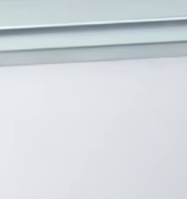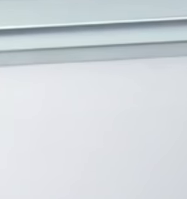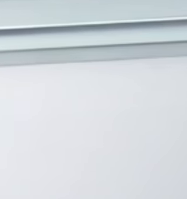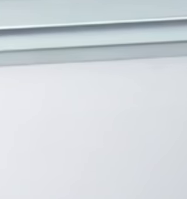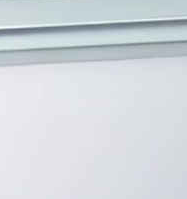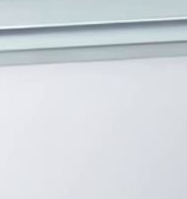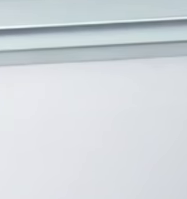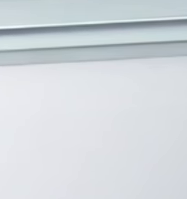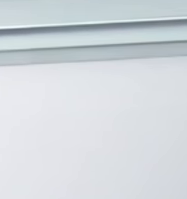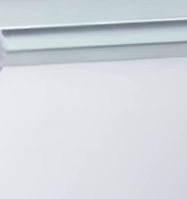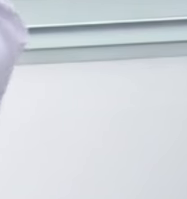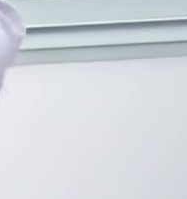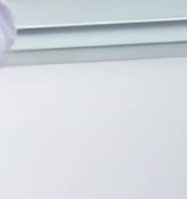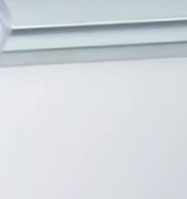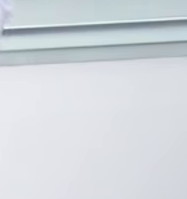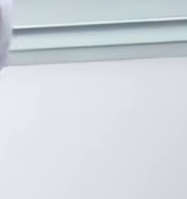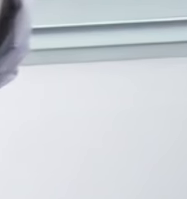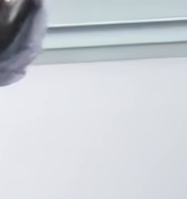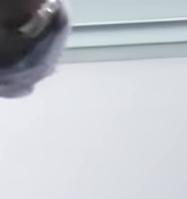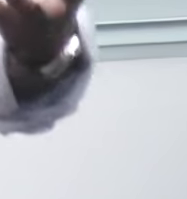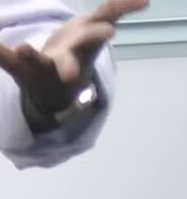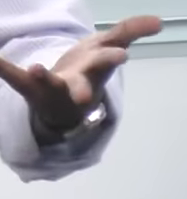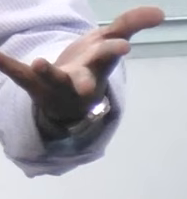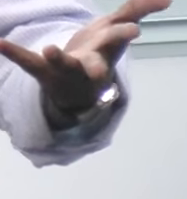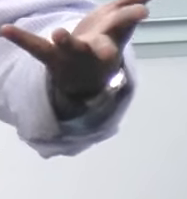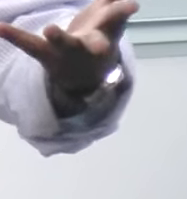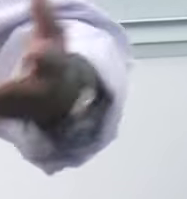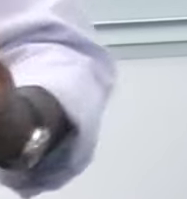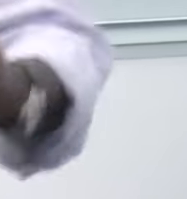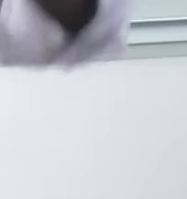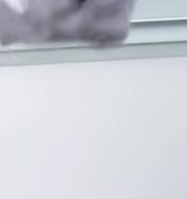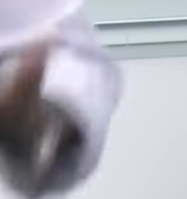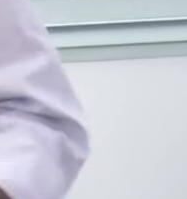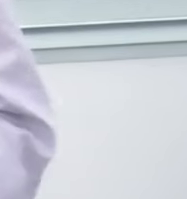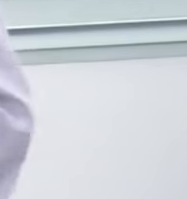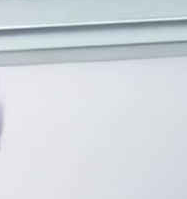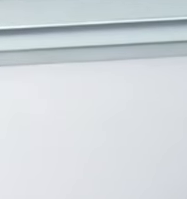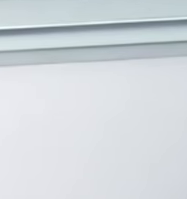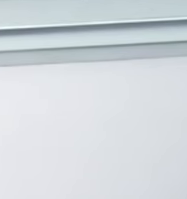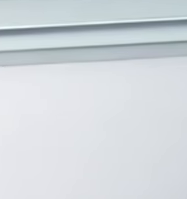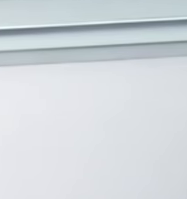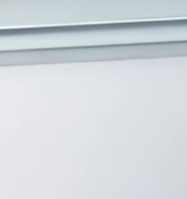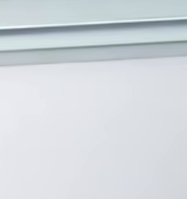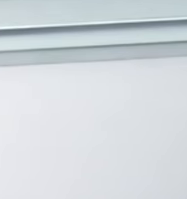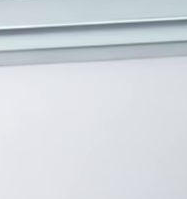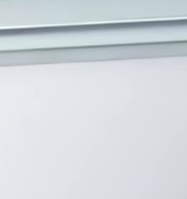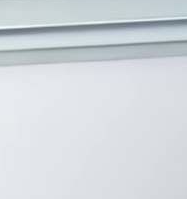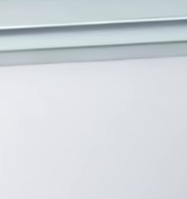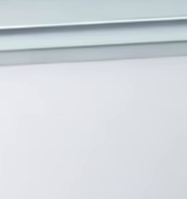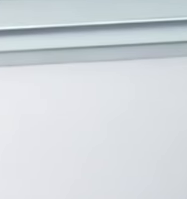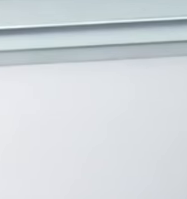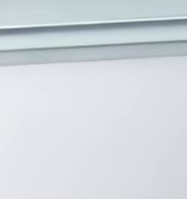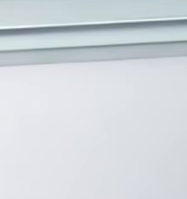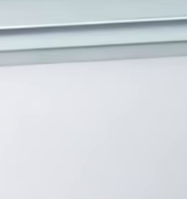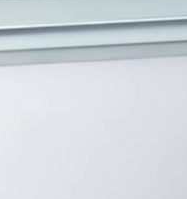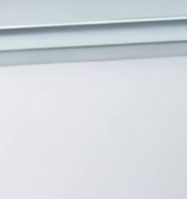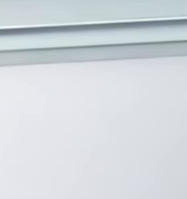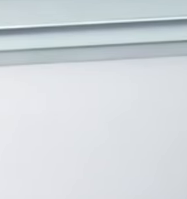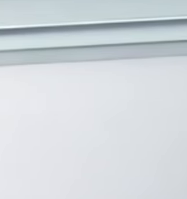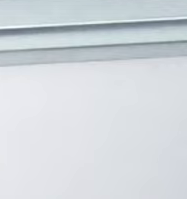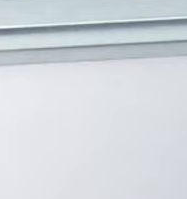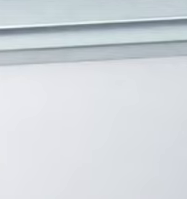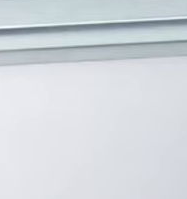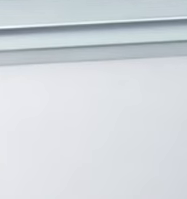os meses. Se a gente fizer uma conta fácil, aqui é 240 por mês. Se você considerar que nessas demissões estão